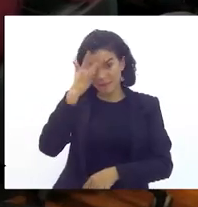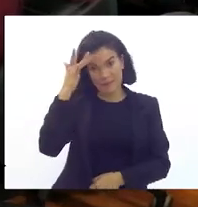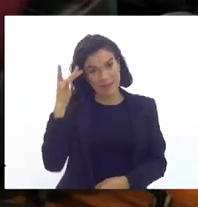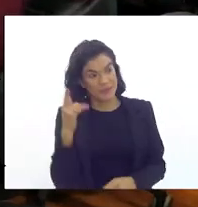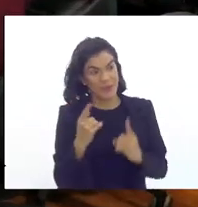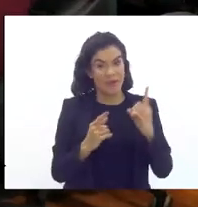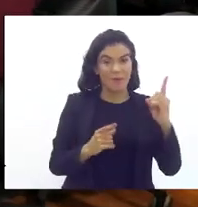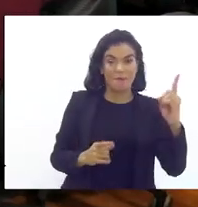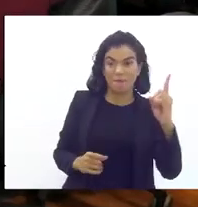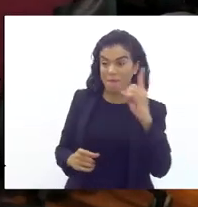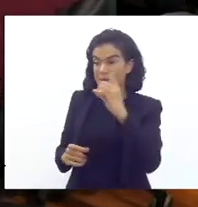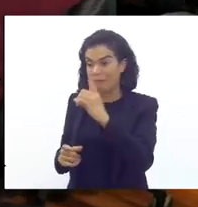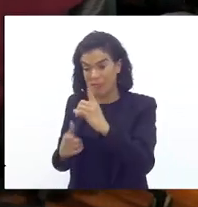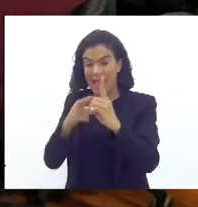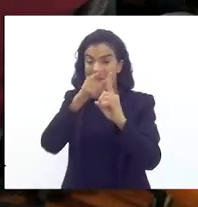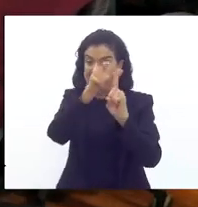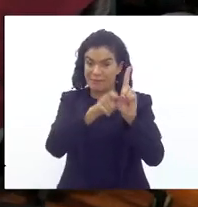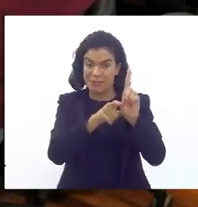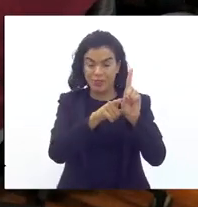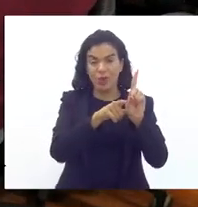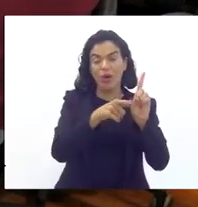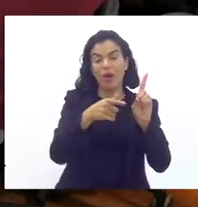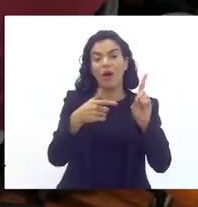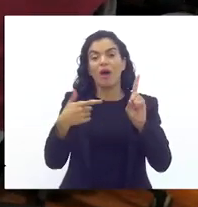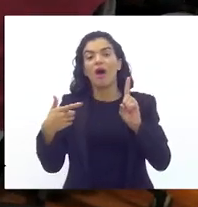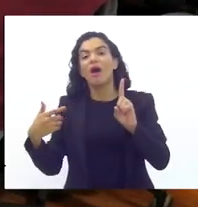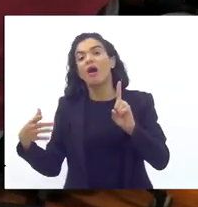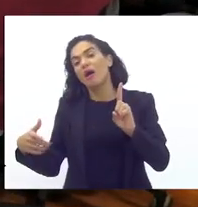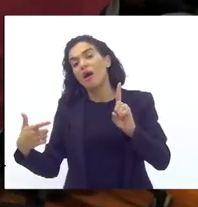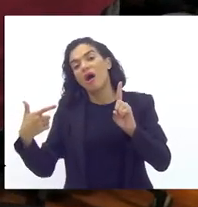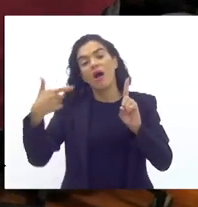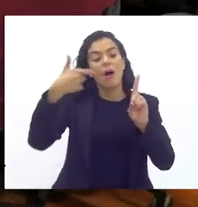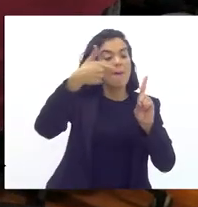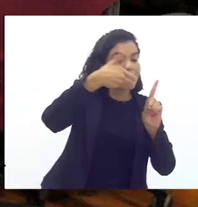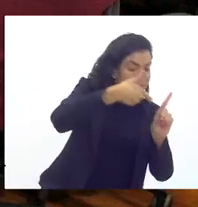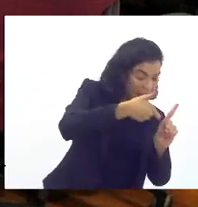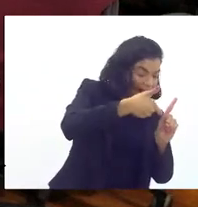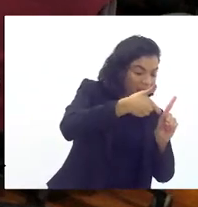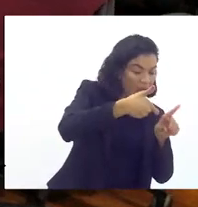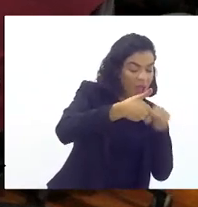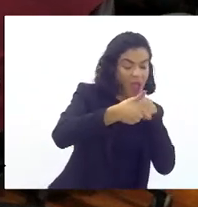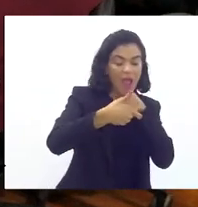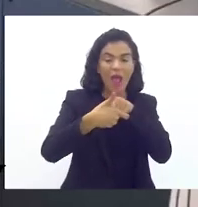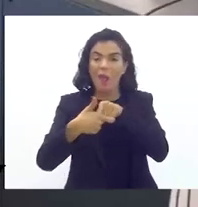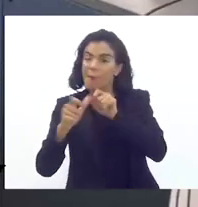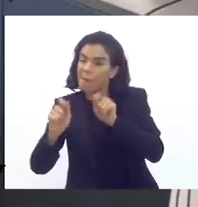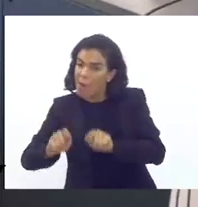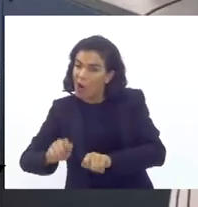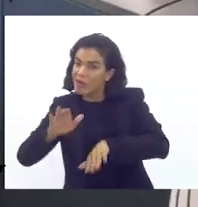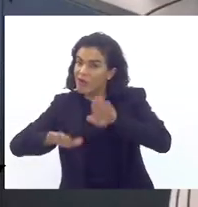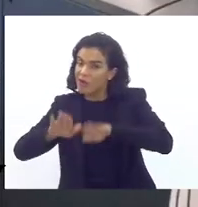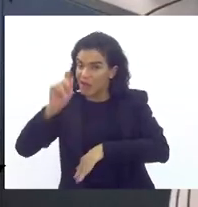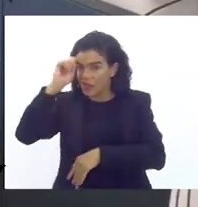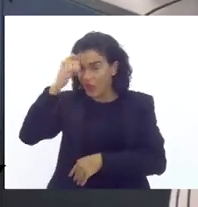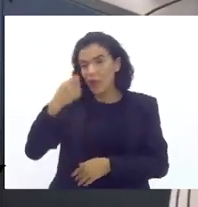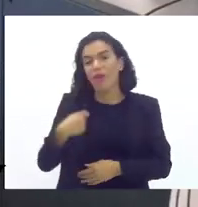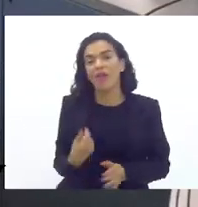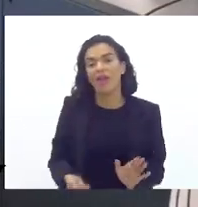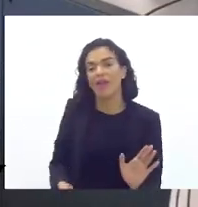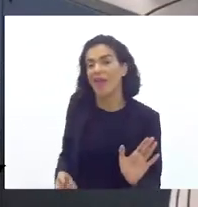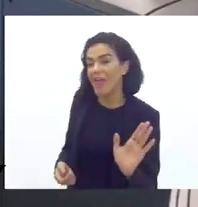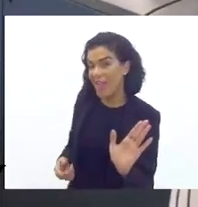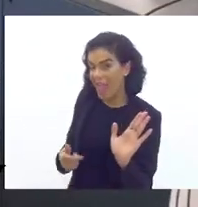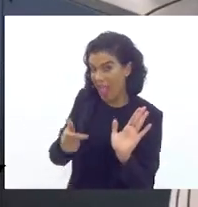é assaltada por uma pessoa que pode ser um negro imediatamente eles fazem o quê